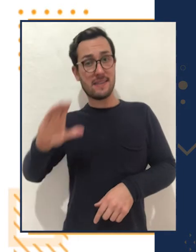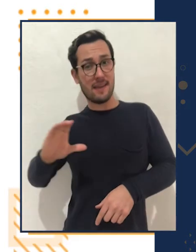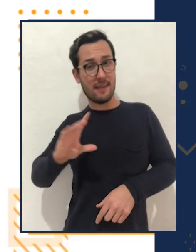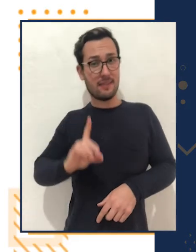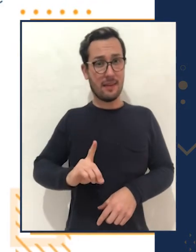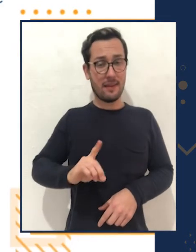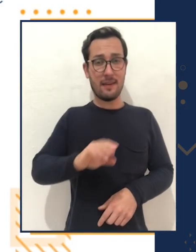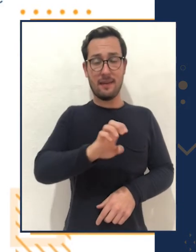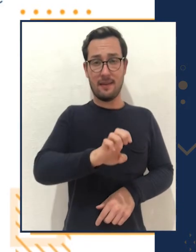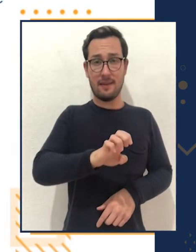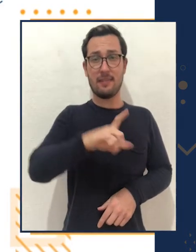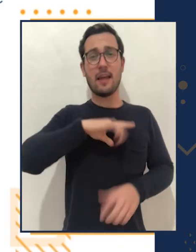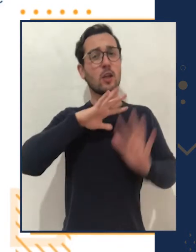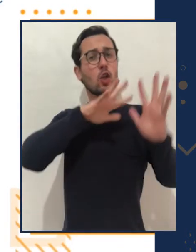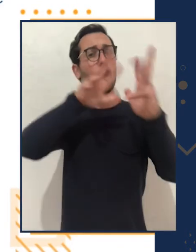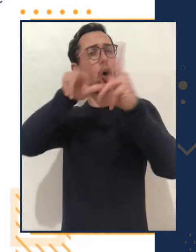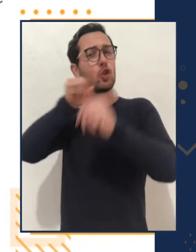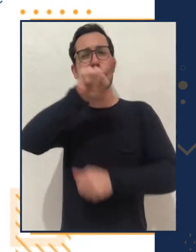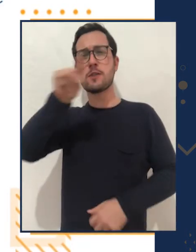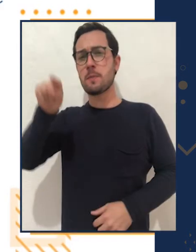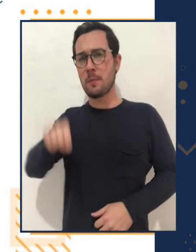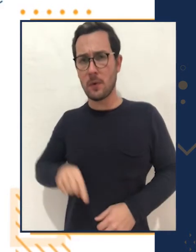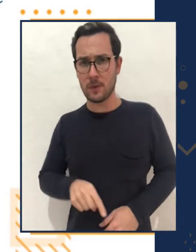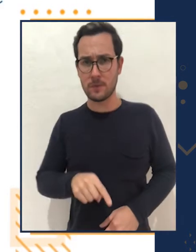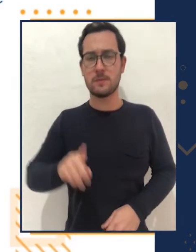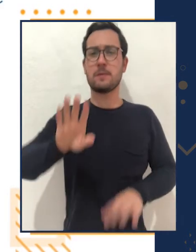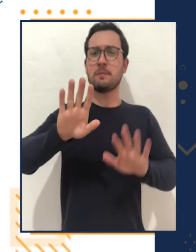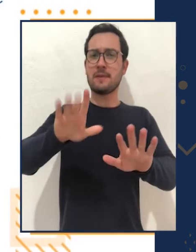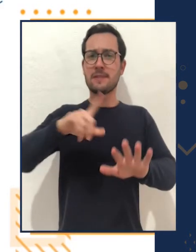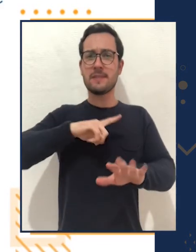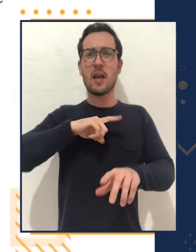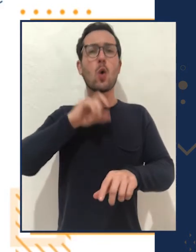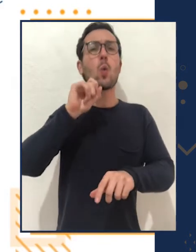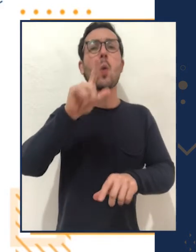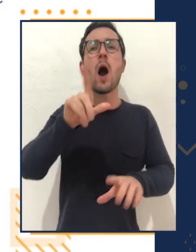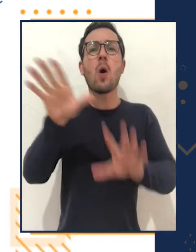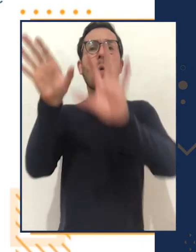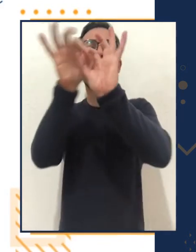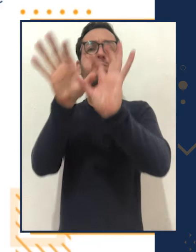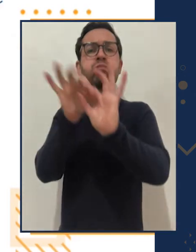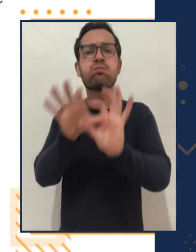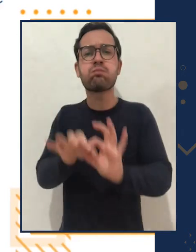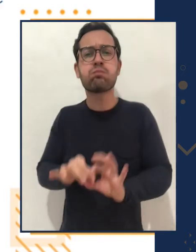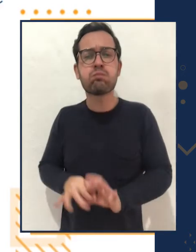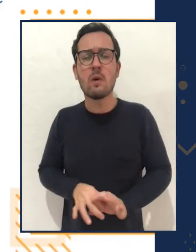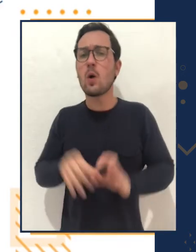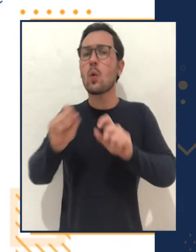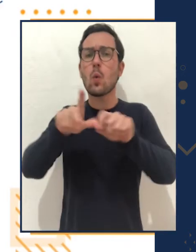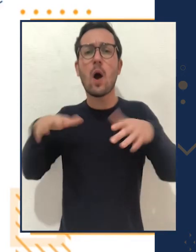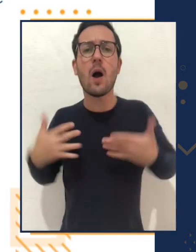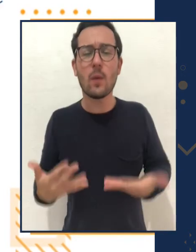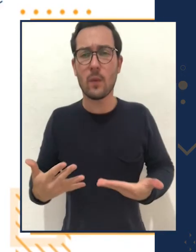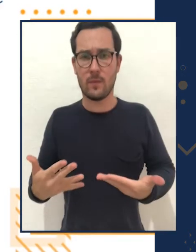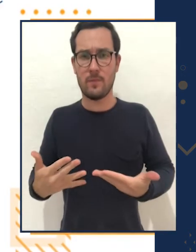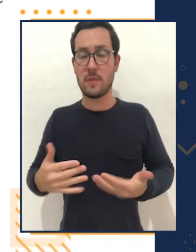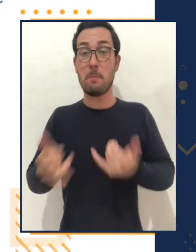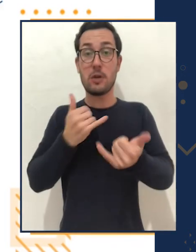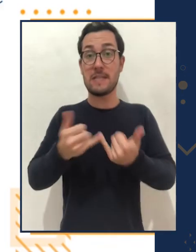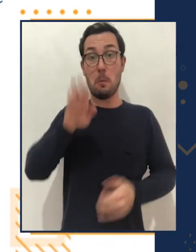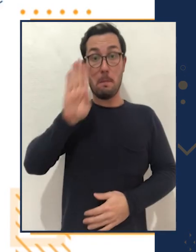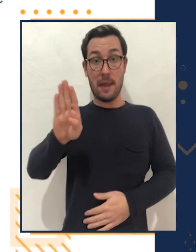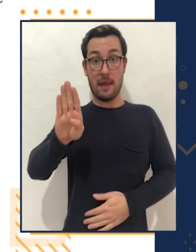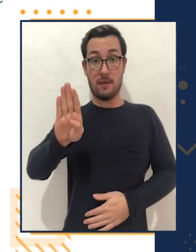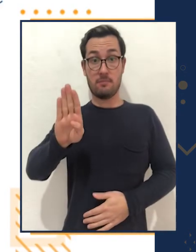um exemplo. Então aqui a gente tem, vamos considerar, para poder identificar os nós, né? Então a gente viu que um